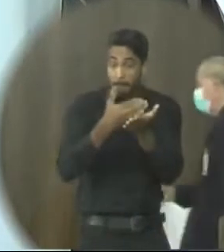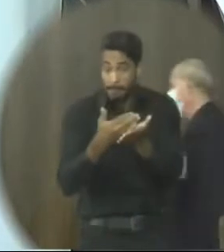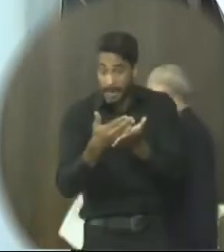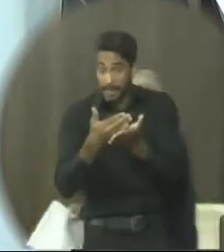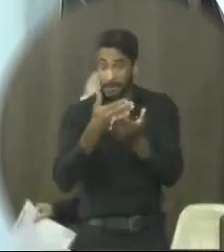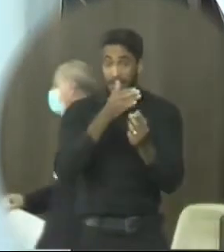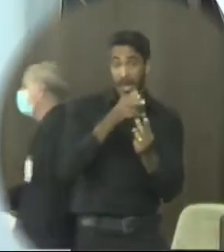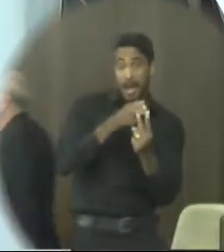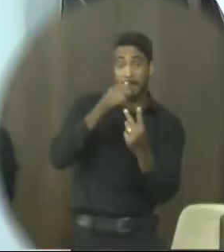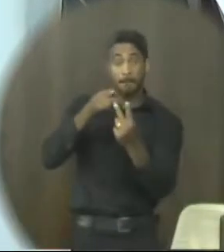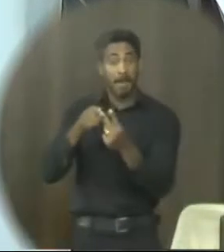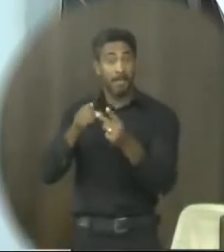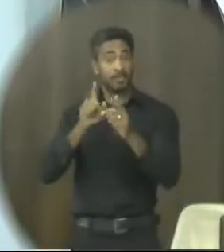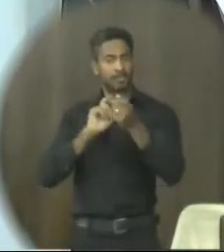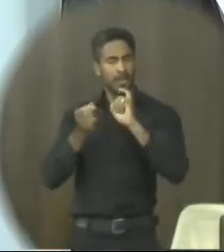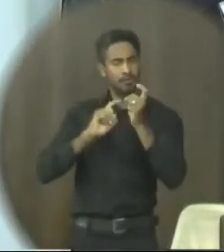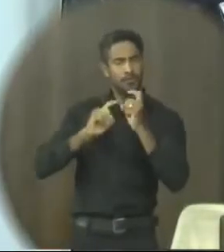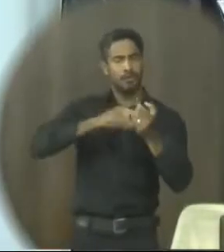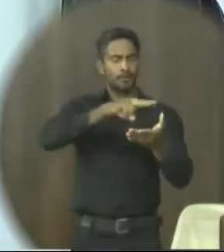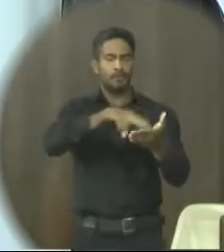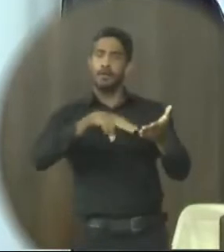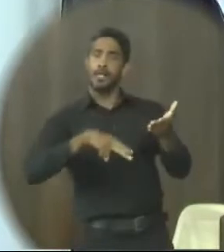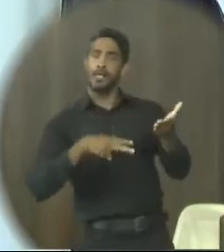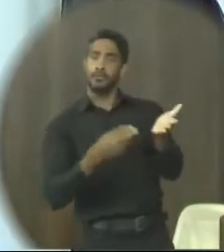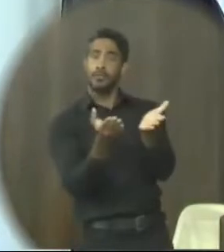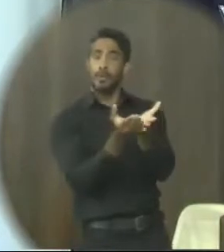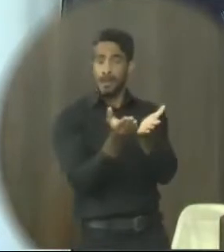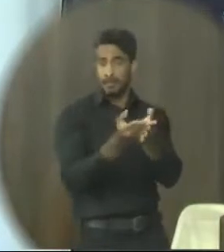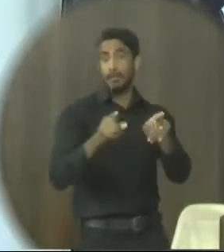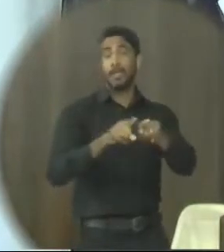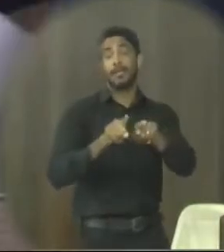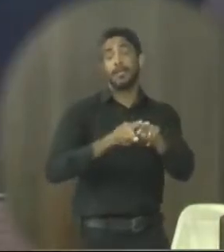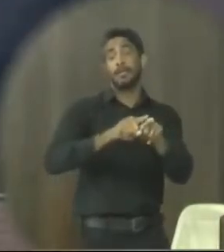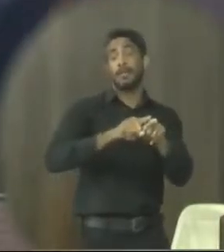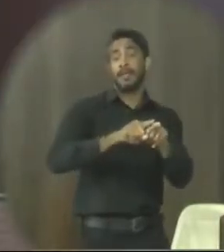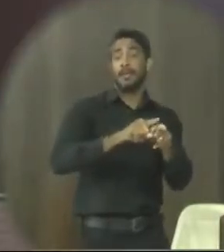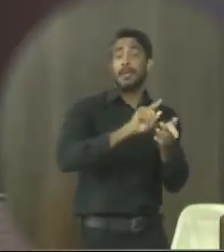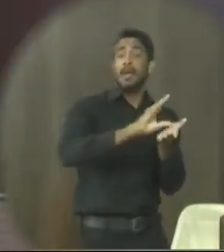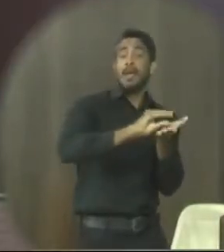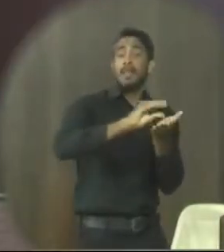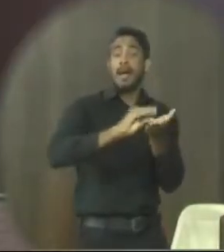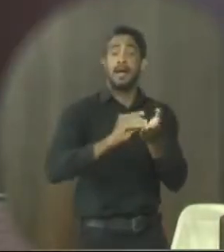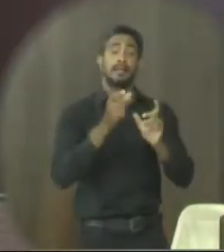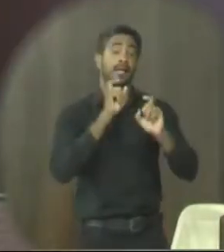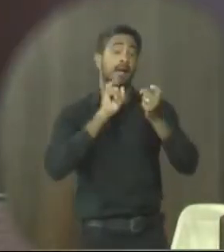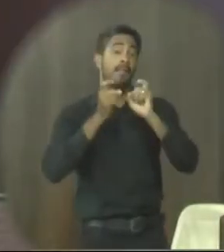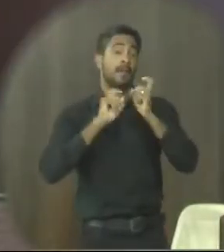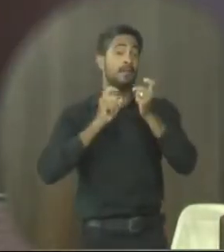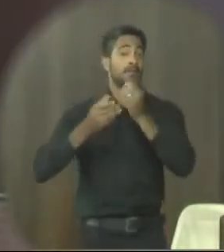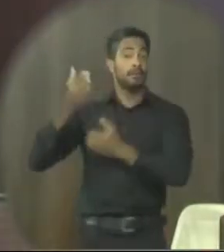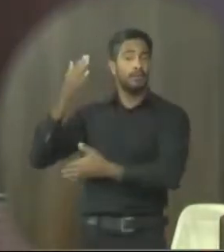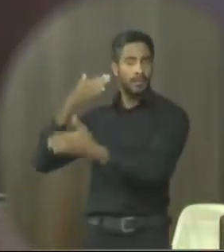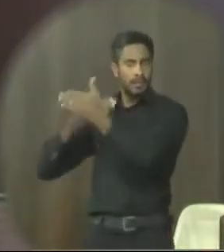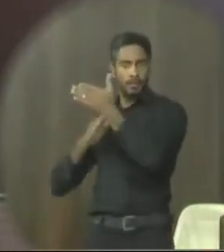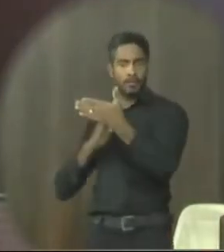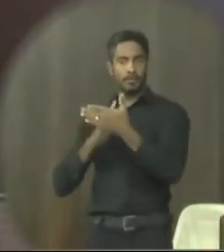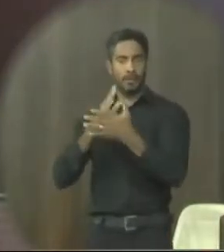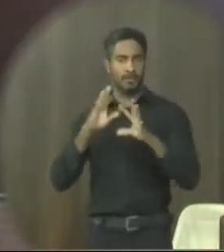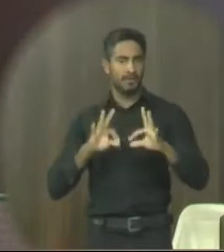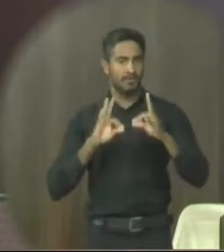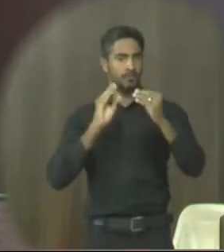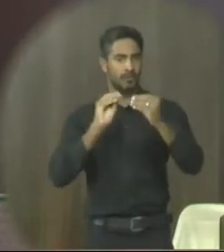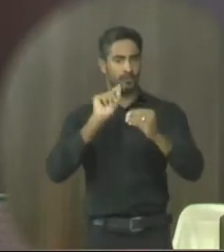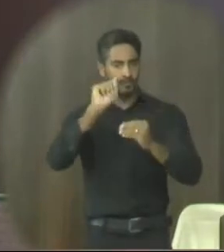foi feita a leitura bíblica e da ata da reunião anterior, que foi aprovada sem ressalvas. Logo depois, o